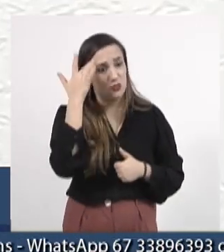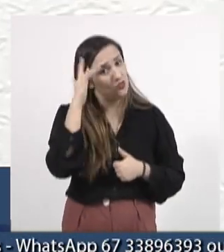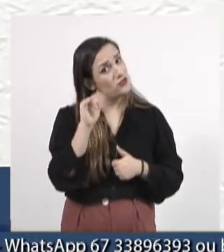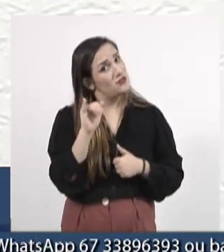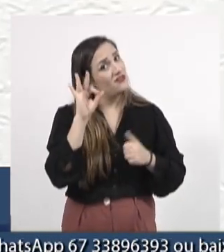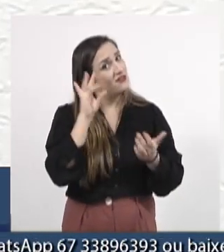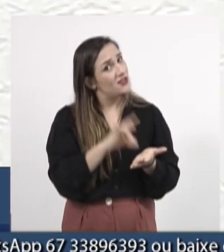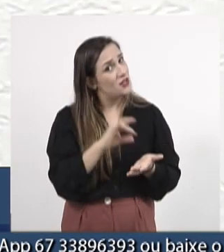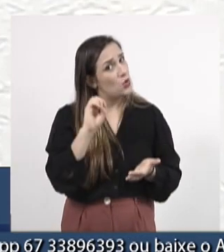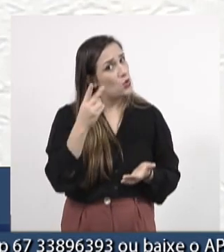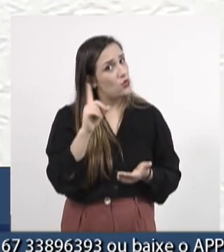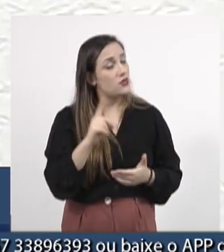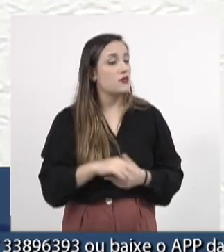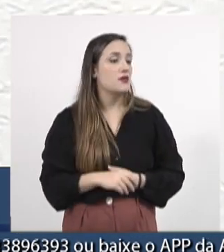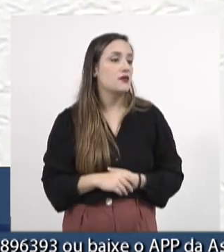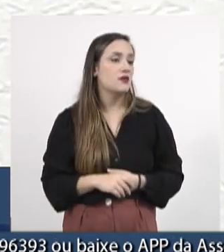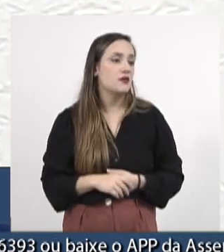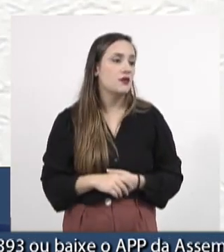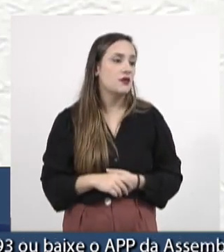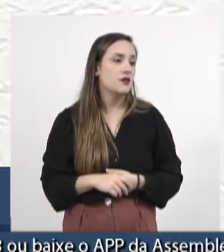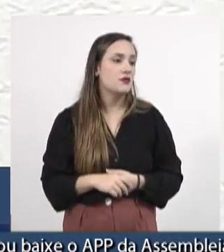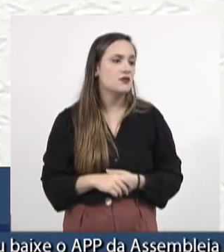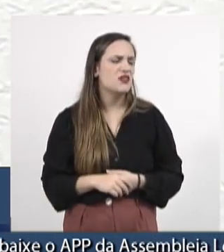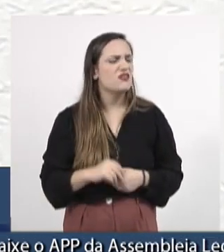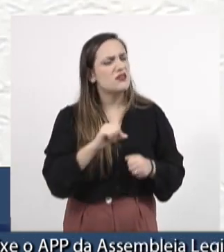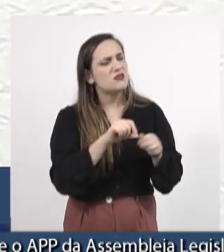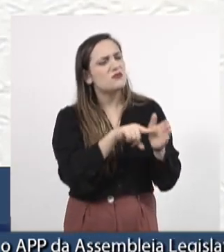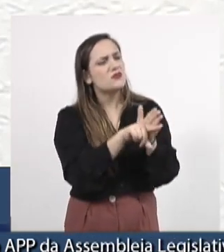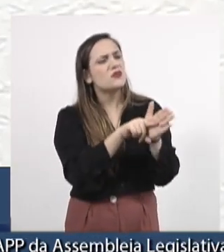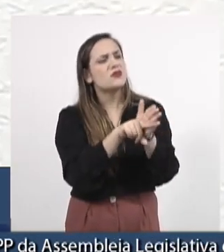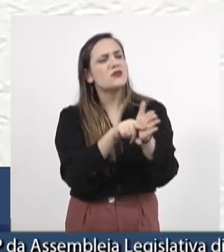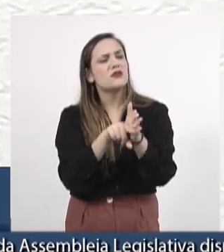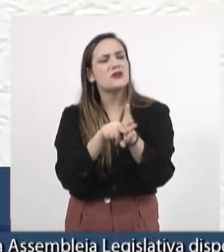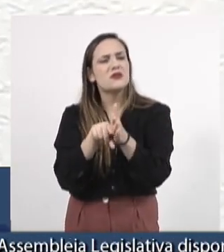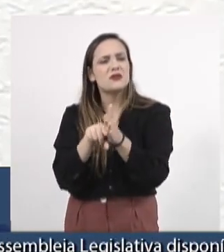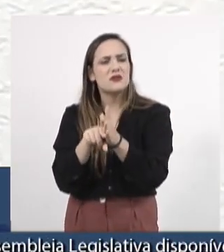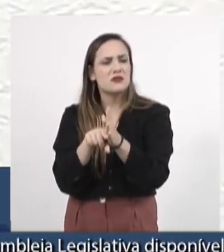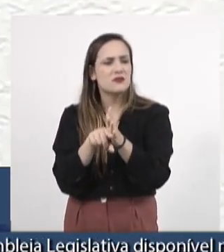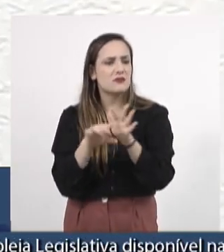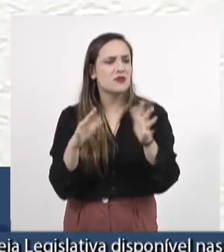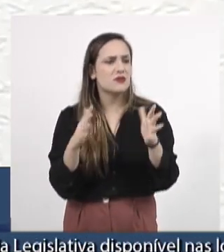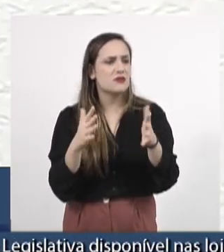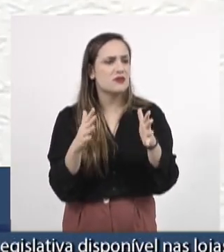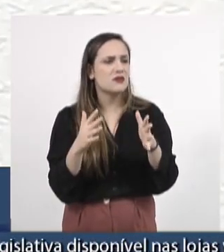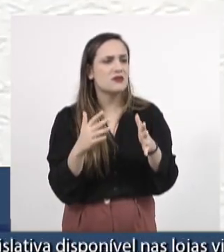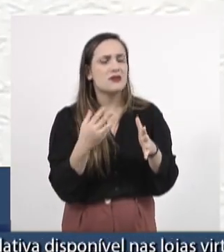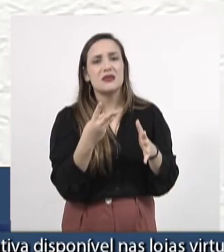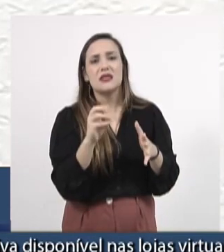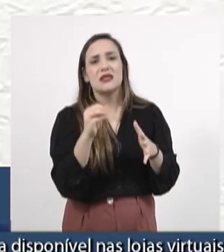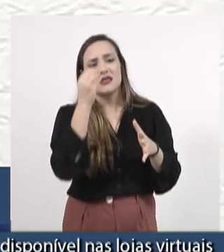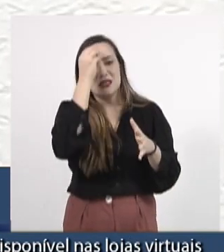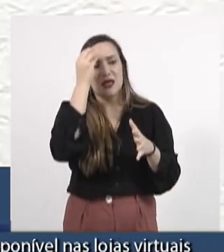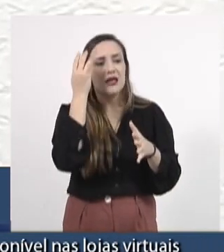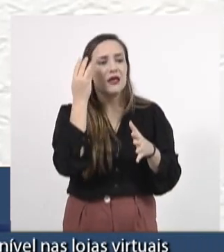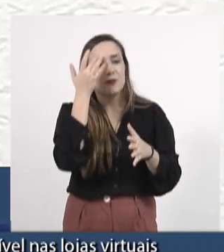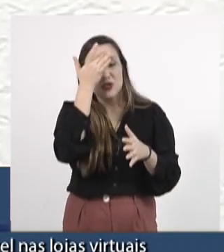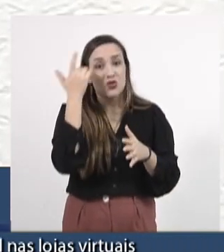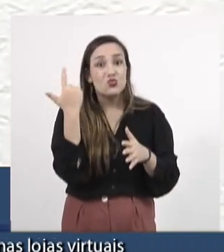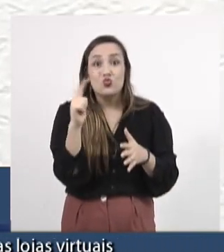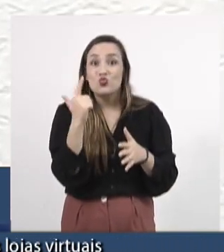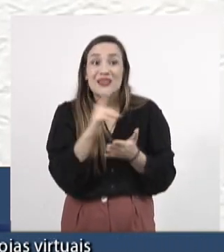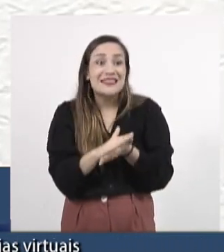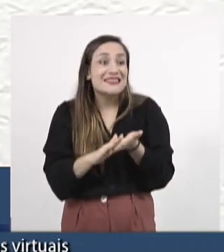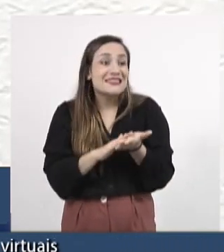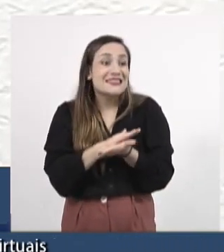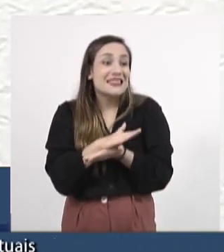se é verdadeiro ou não, mas a pessoa que foi lá fazer um levantamento, levantou, tem mais de 30 pessoas lá que não tem nada para pôr na panela